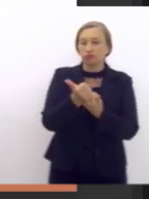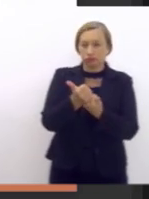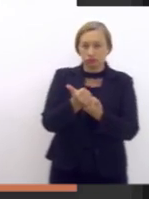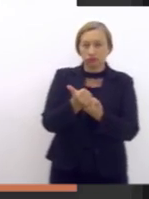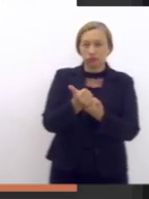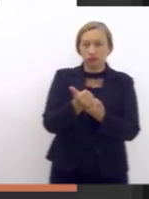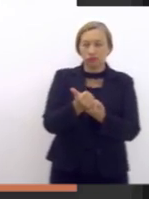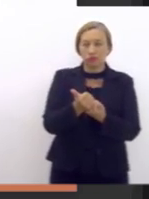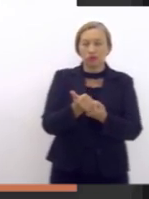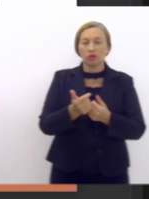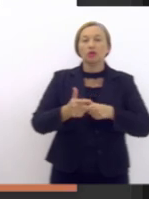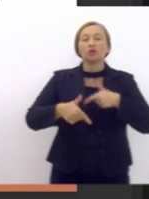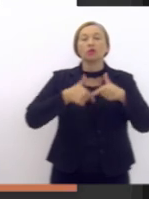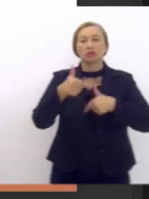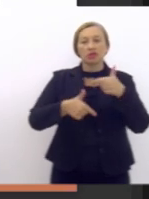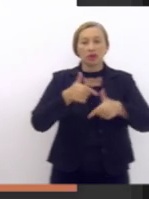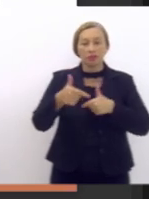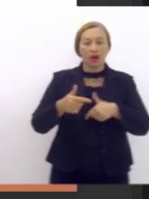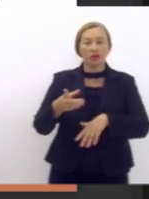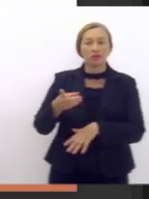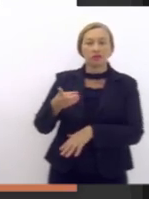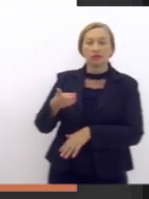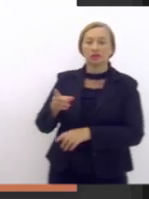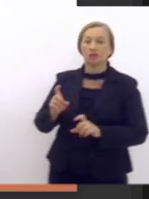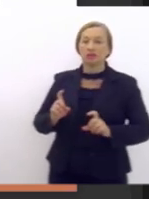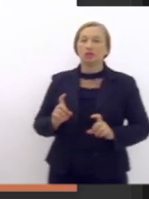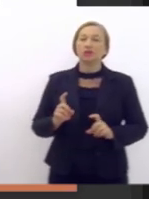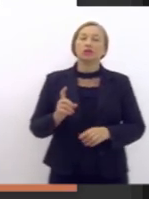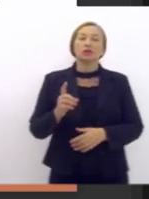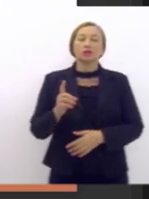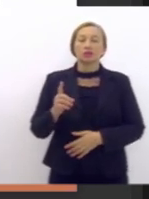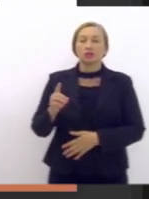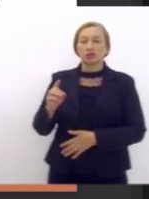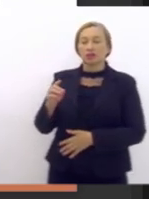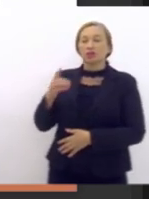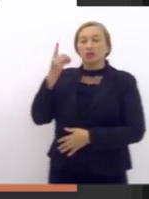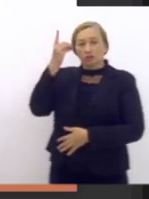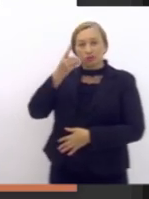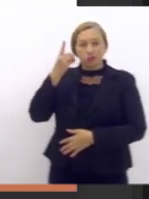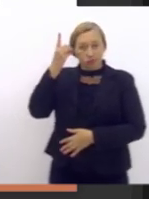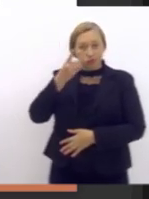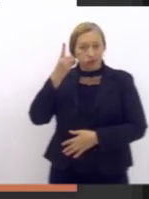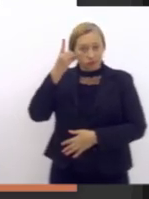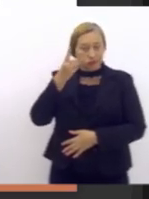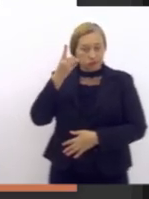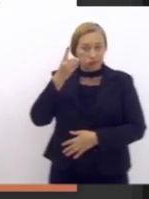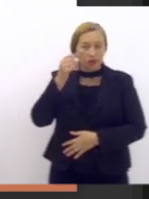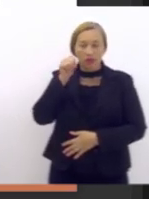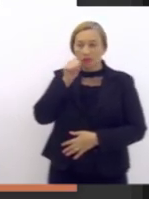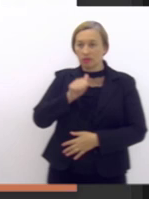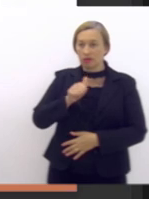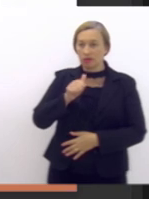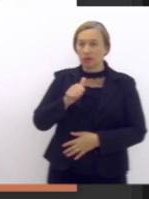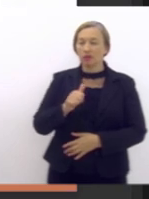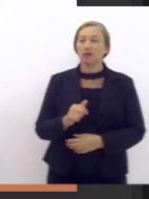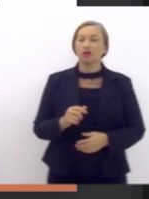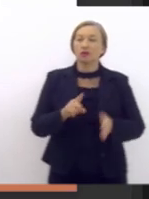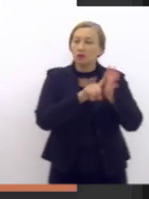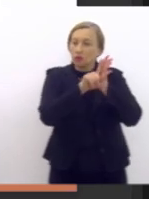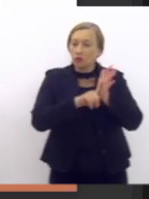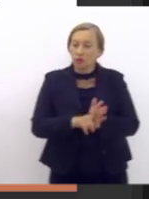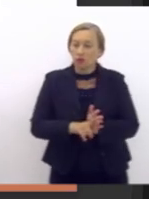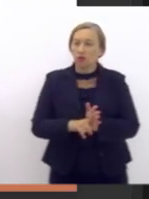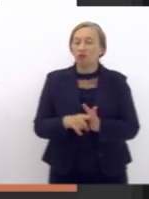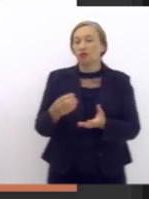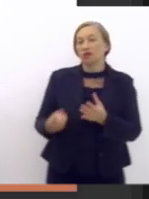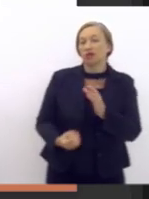atuação legislativa da bancada feminina baseada em evidências científicas. Então, quando a gente vai fazer alterações de leis